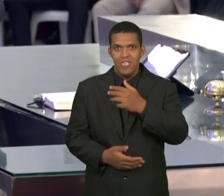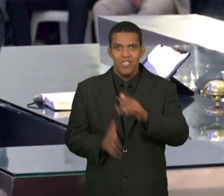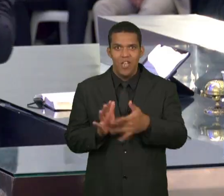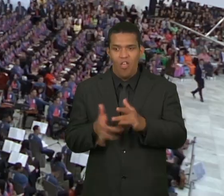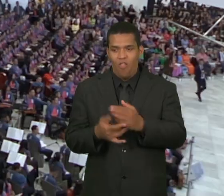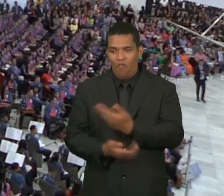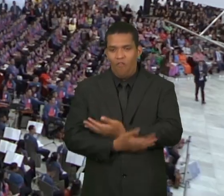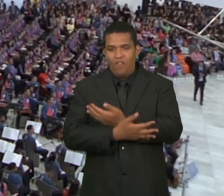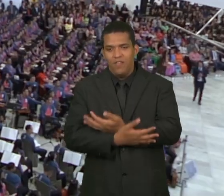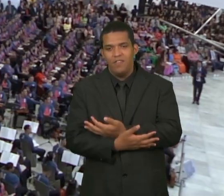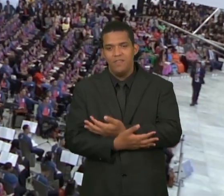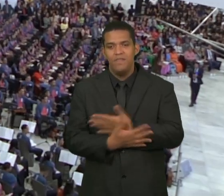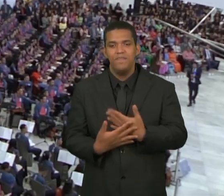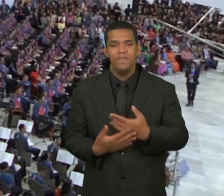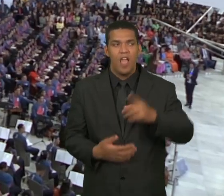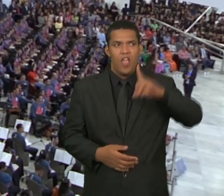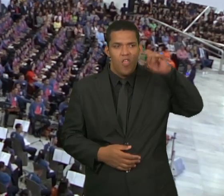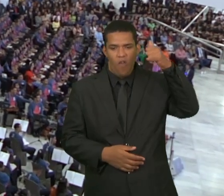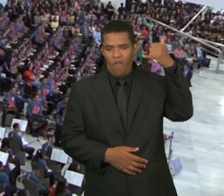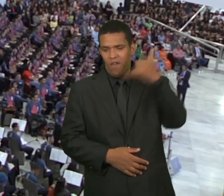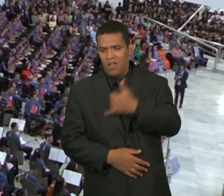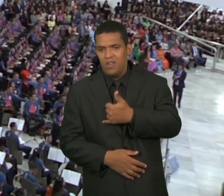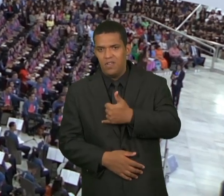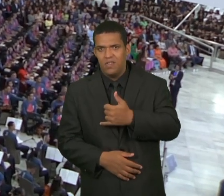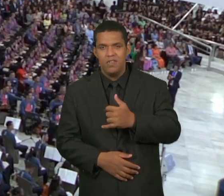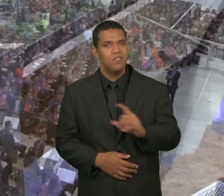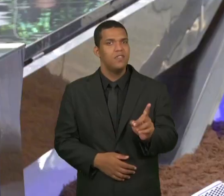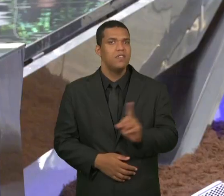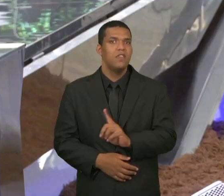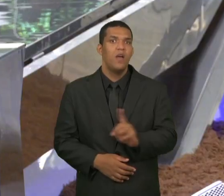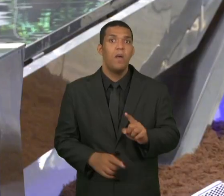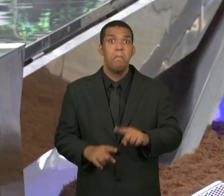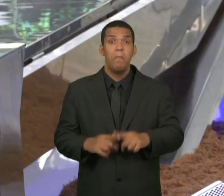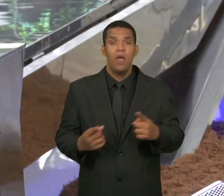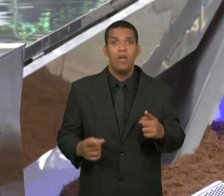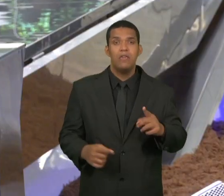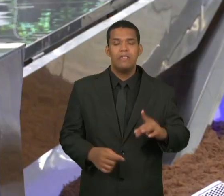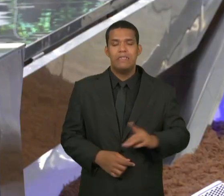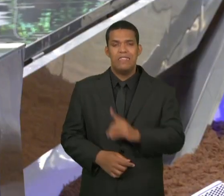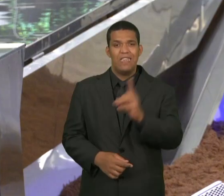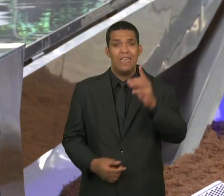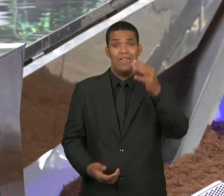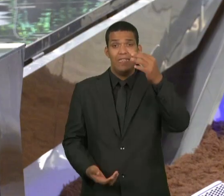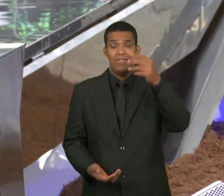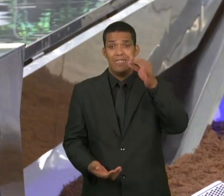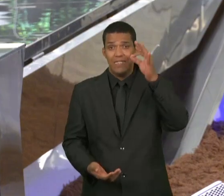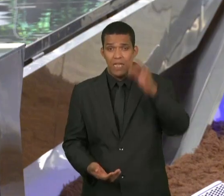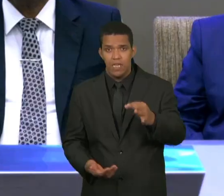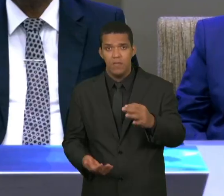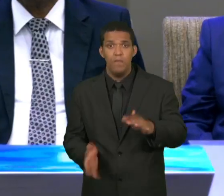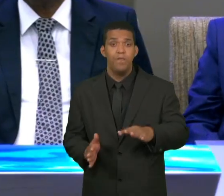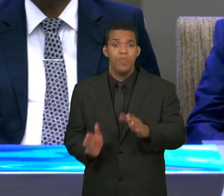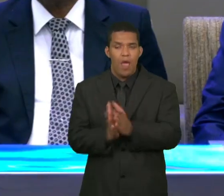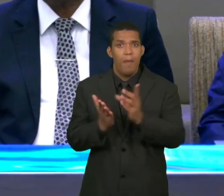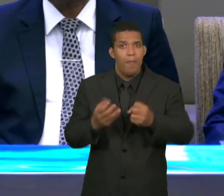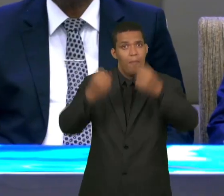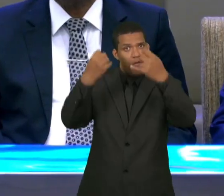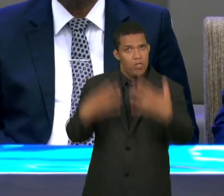ele? Não, mas no dia certo. A Bíblia diz que Simeão era